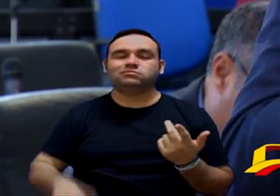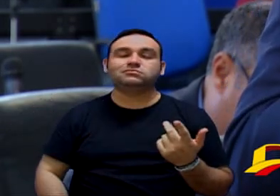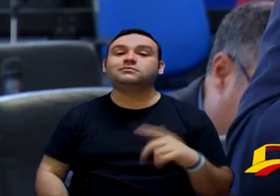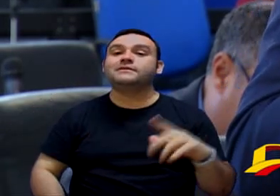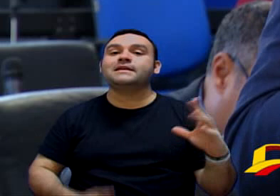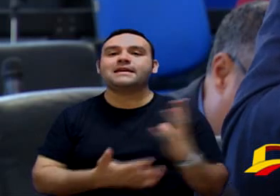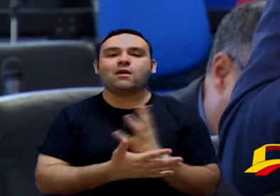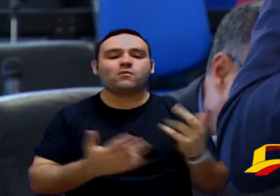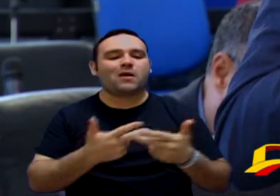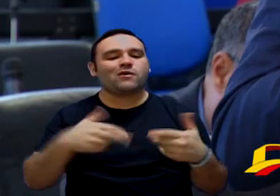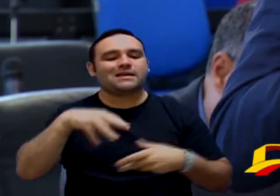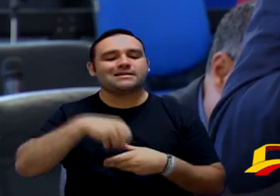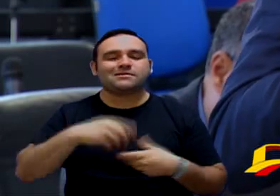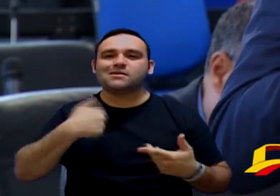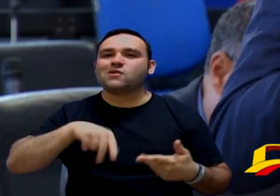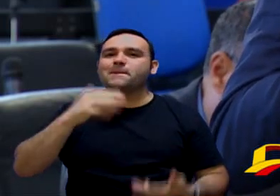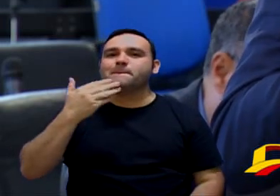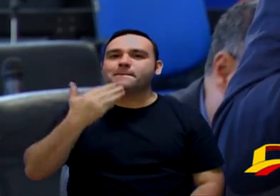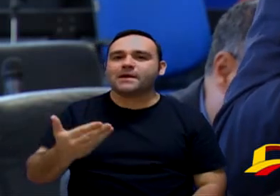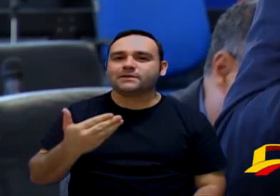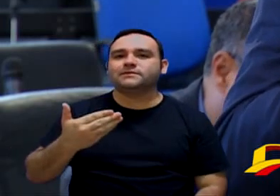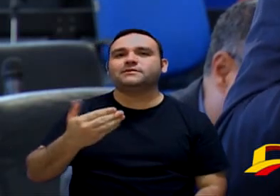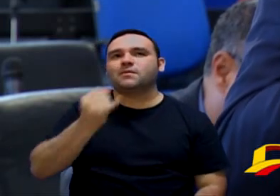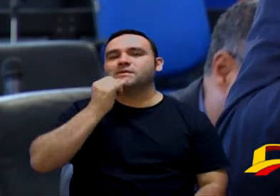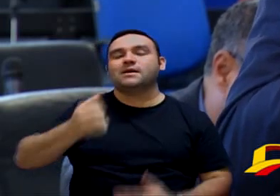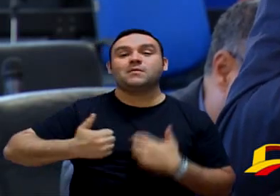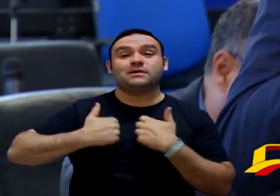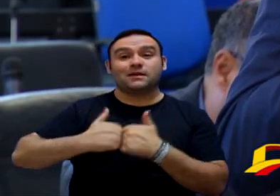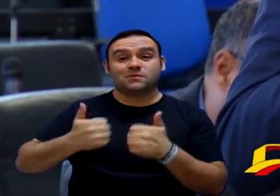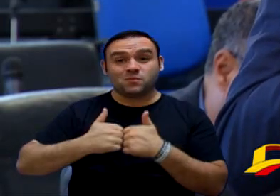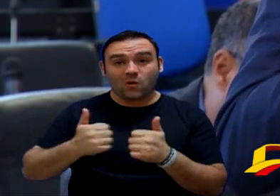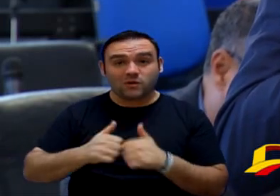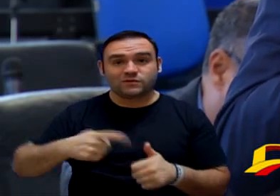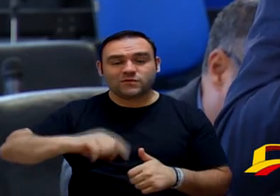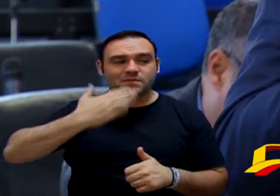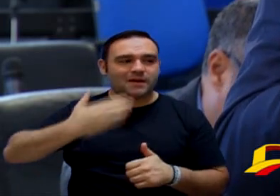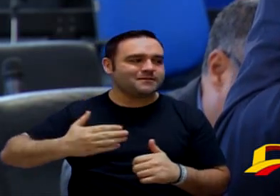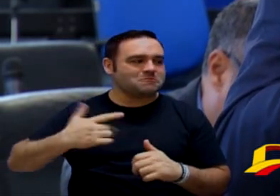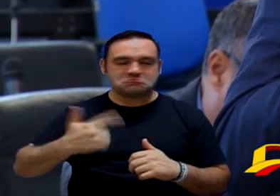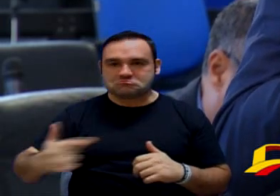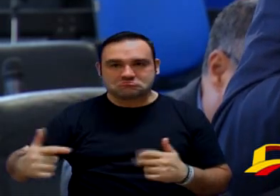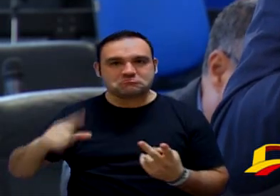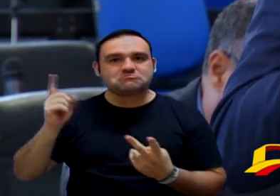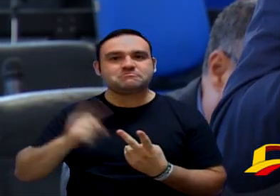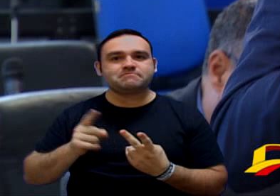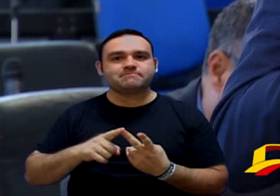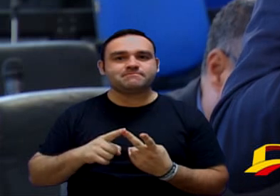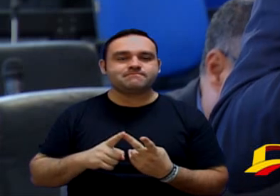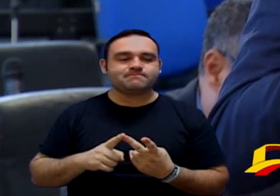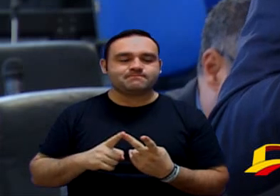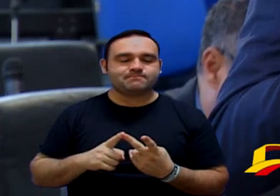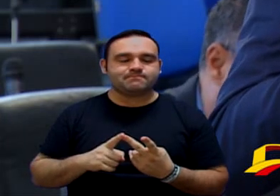de algumas coisas na outra que a gente pede é transporte que a gente pede não tá sendo atendido